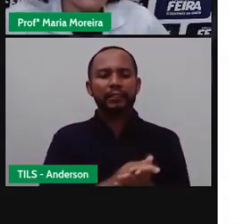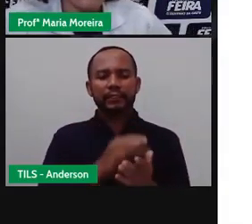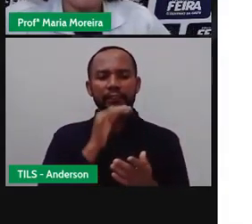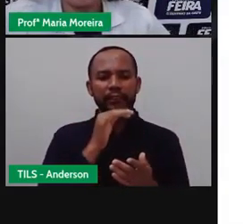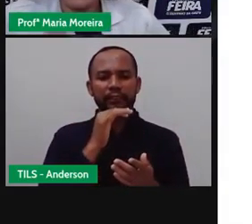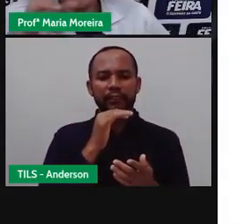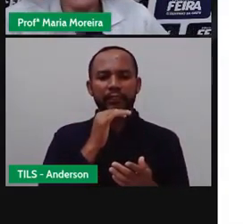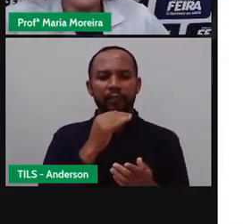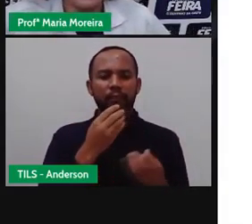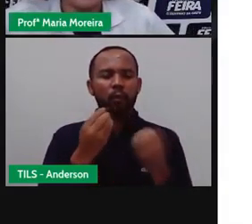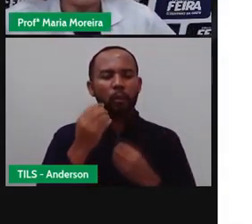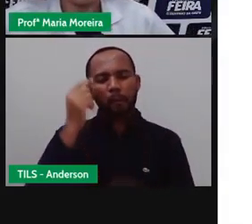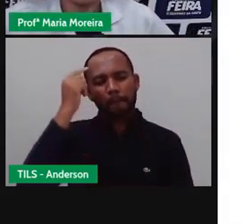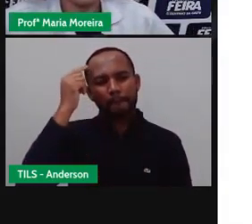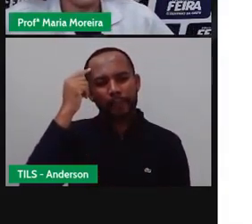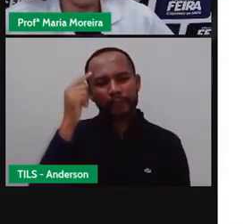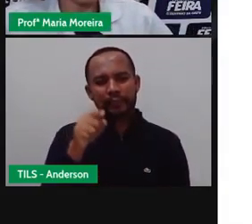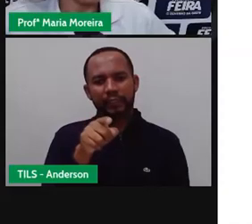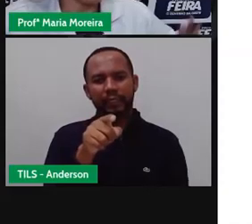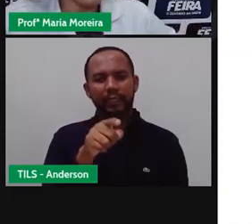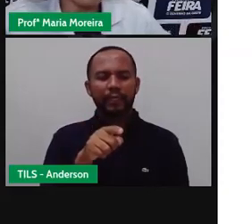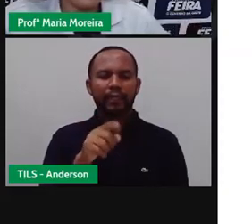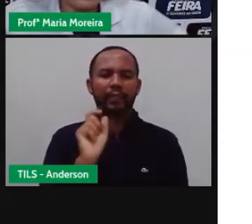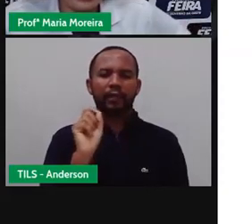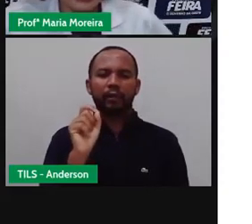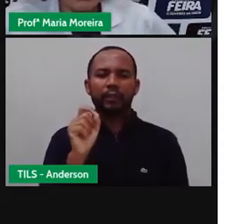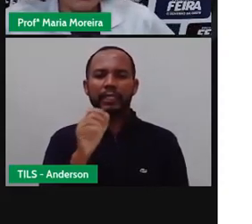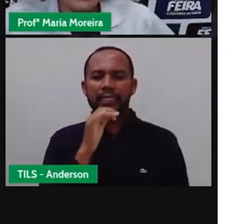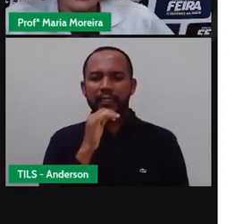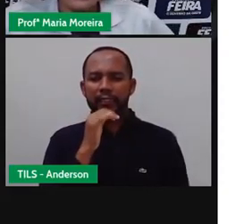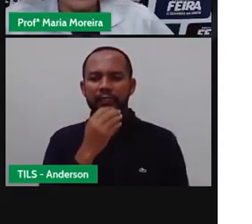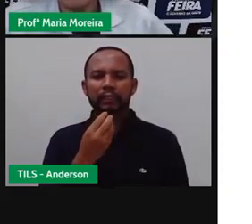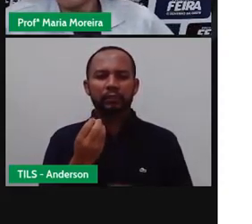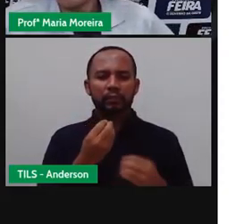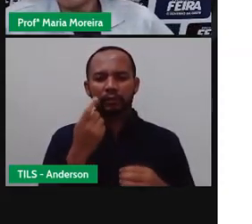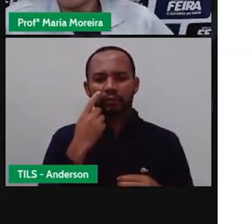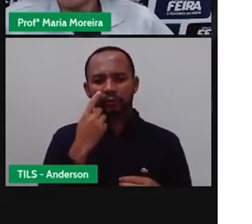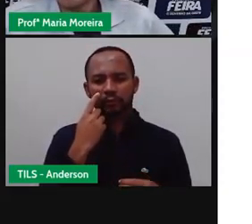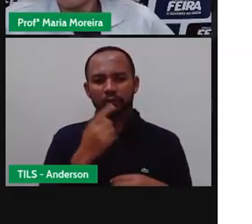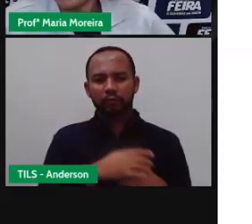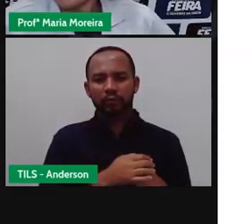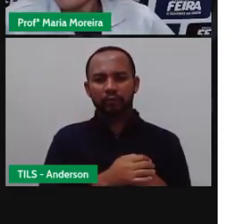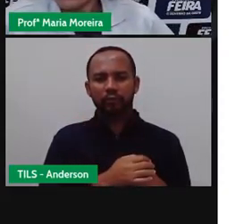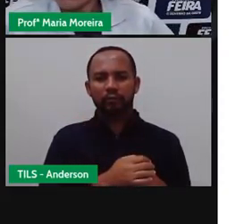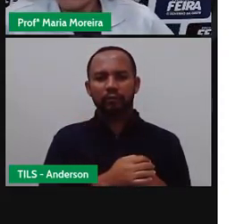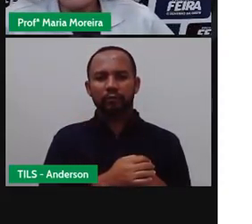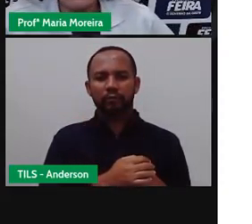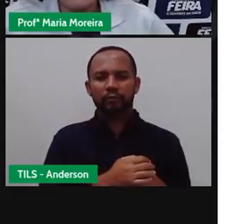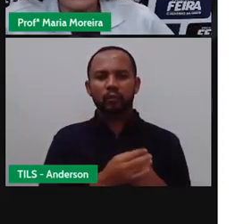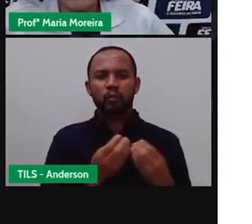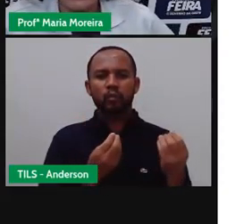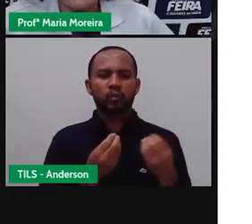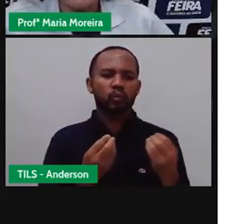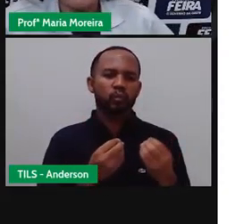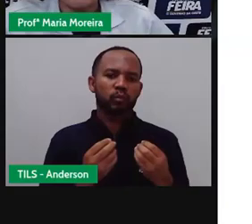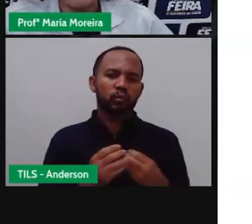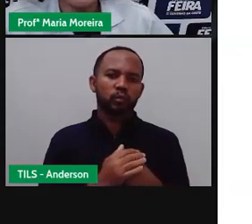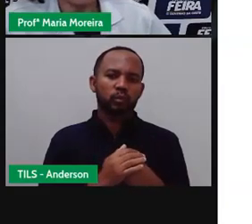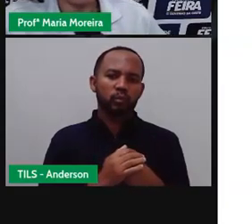você souber, pare e pensa aí. Né? Pesa o quê? 40 quilos? 30? 45? Quantos quilos você